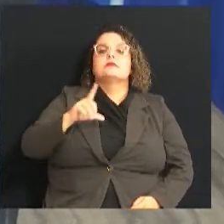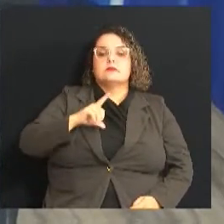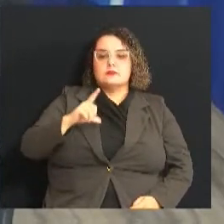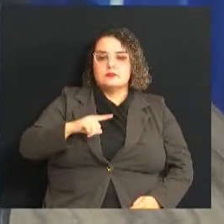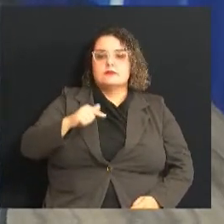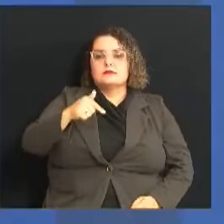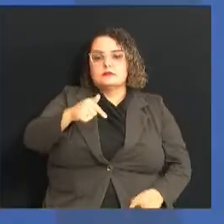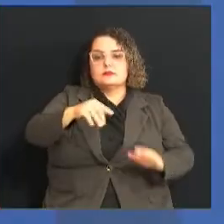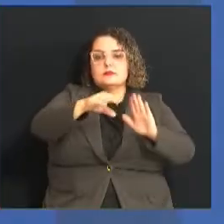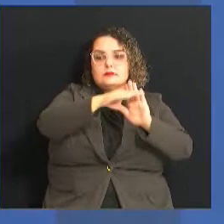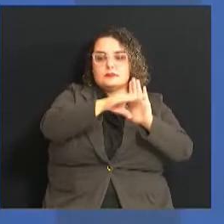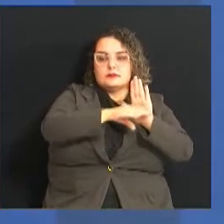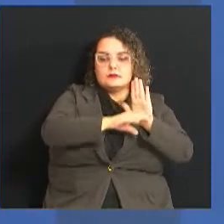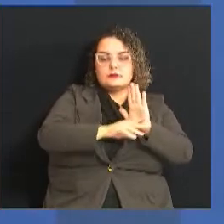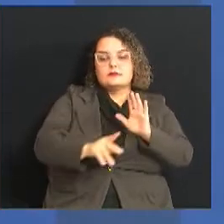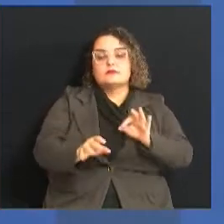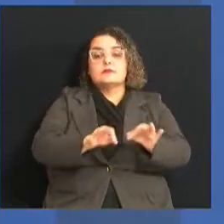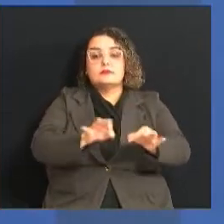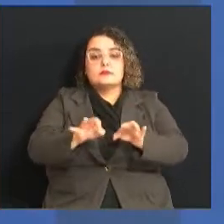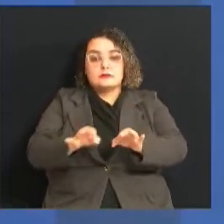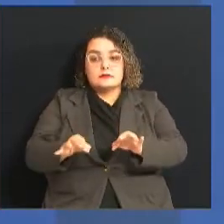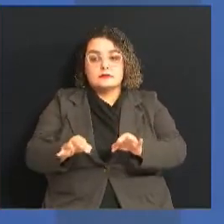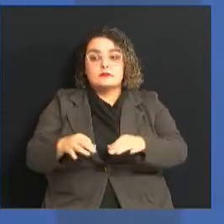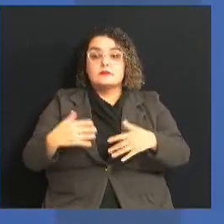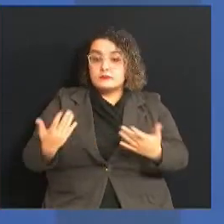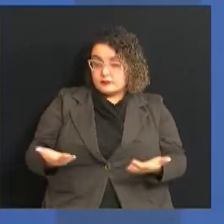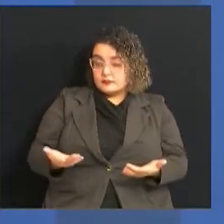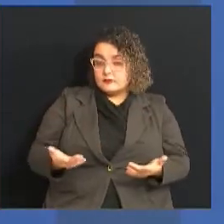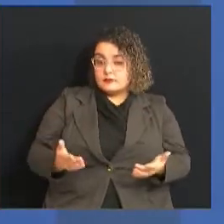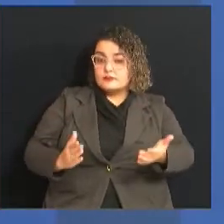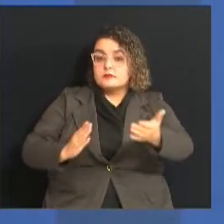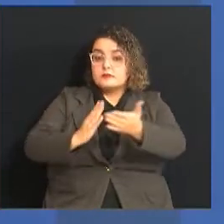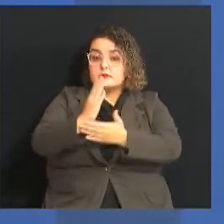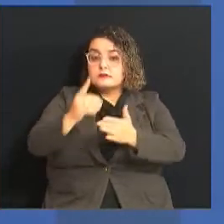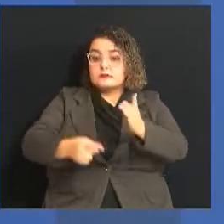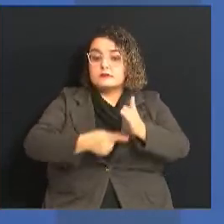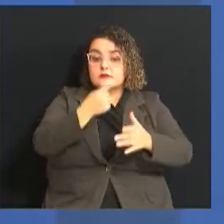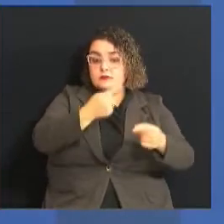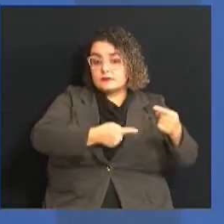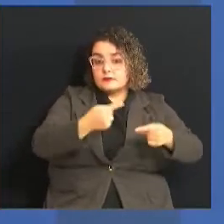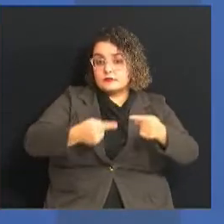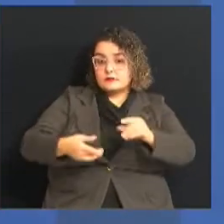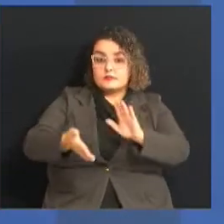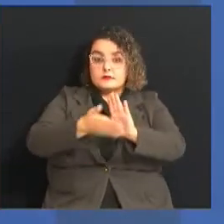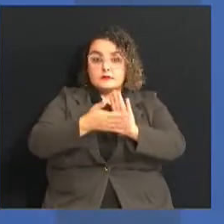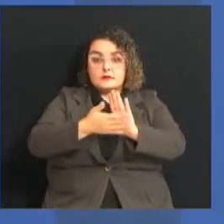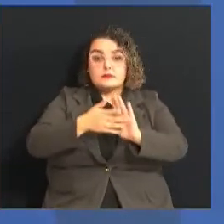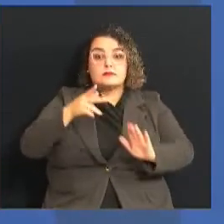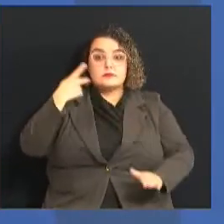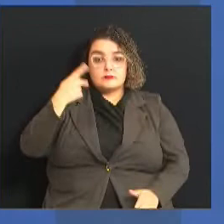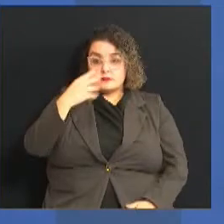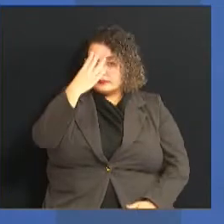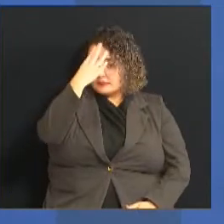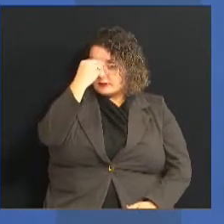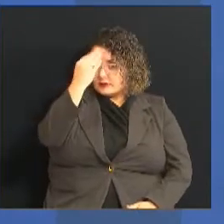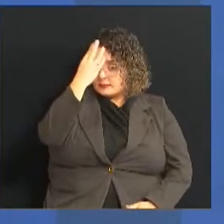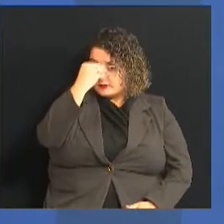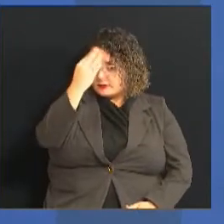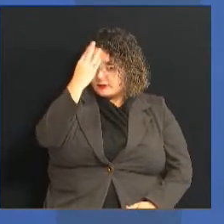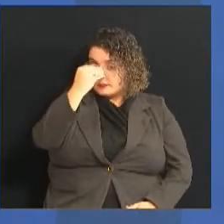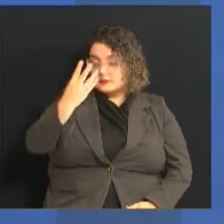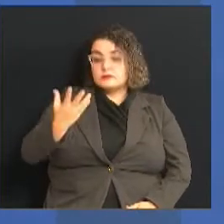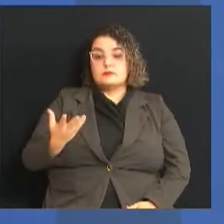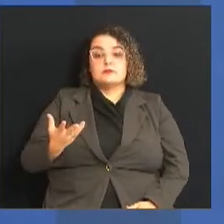7 projetos na pauta. E entre eles foi aprovado em primeira discussão a proposta do vereador Jair da Farmácia,